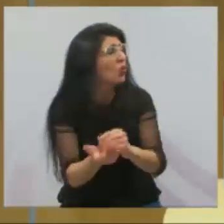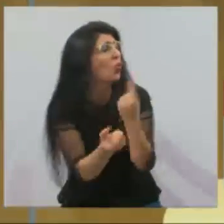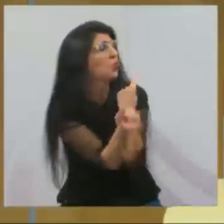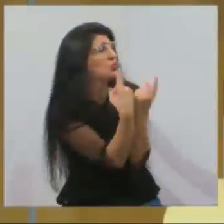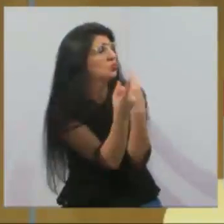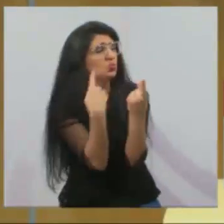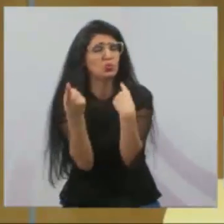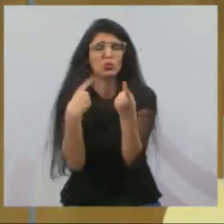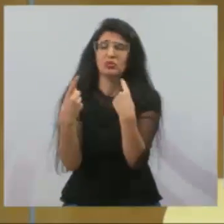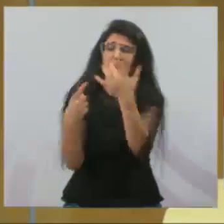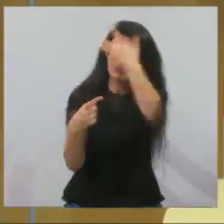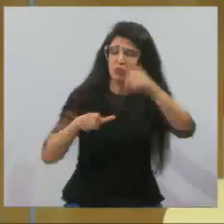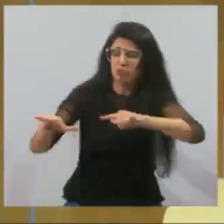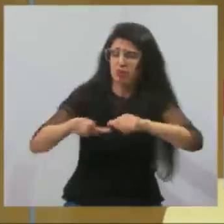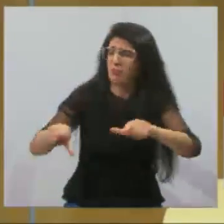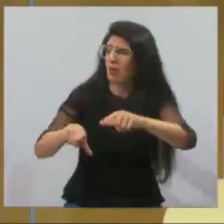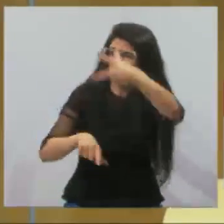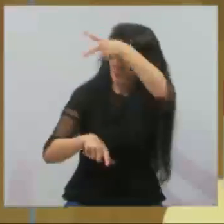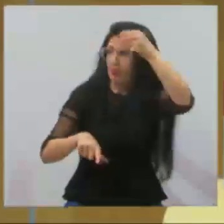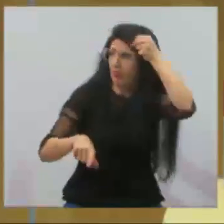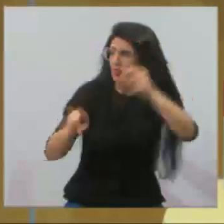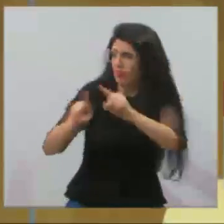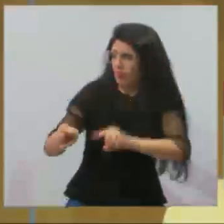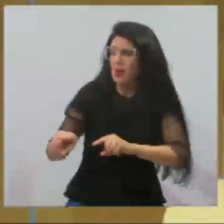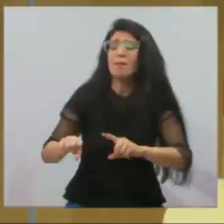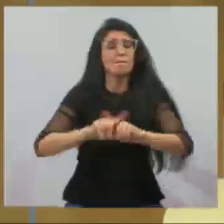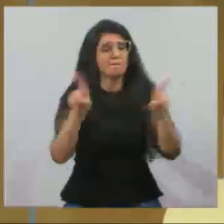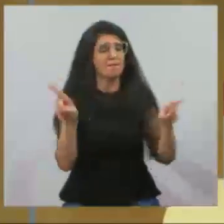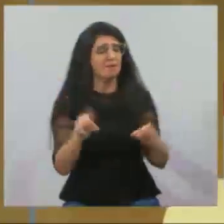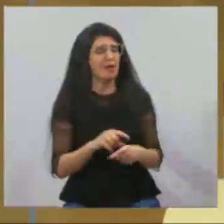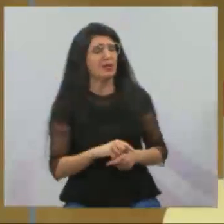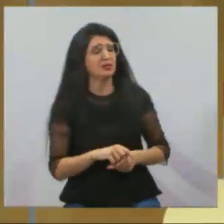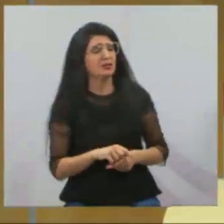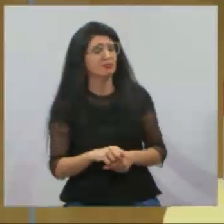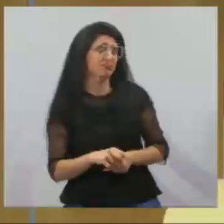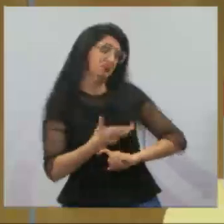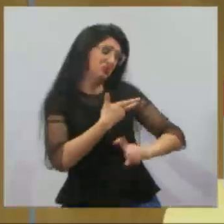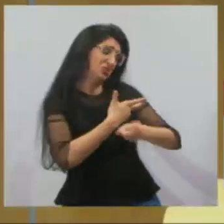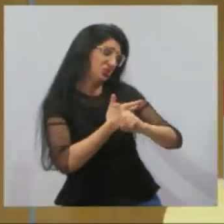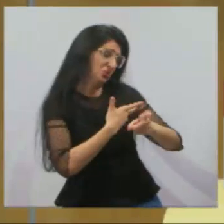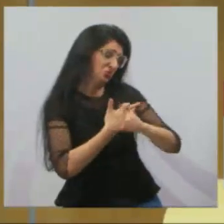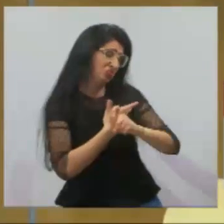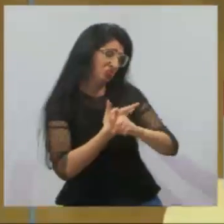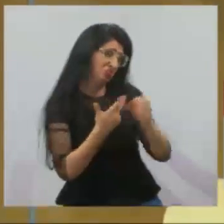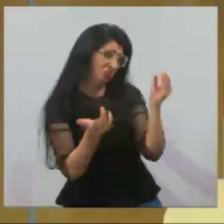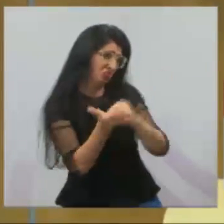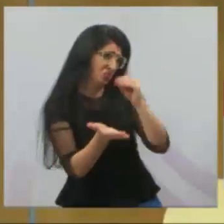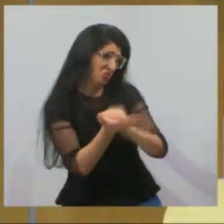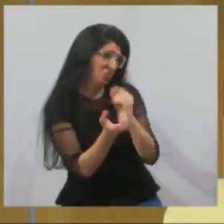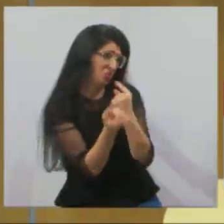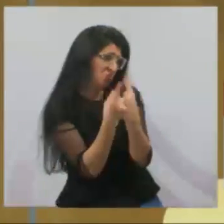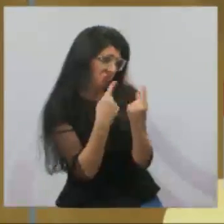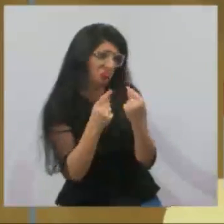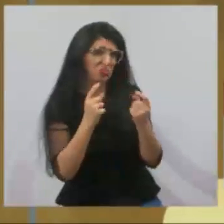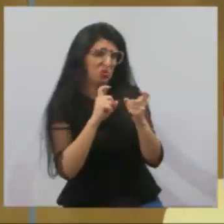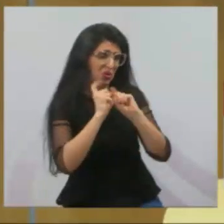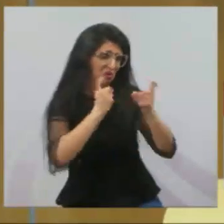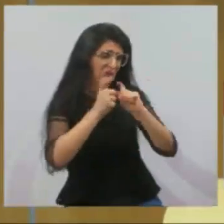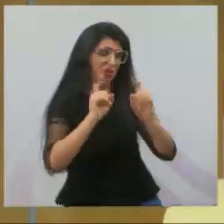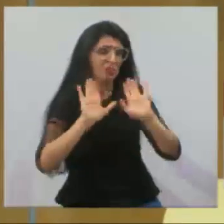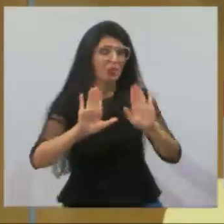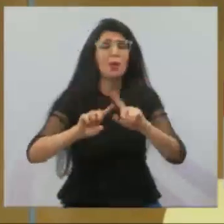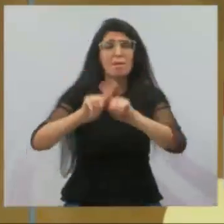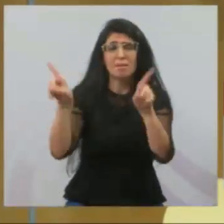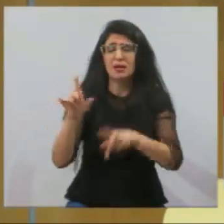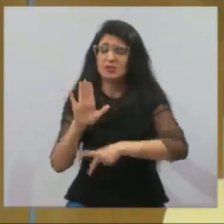executivo, mas a gente também tem que analisar muito bem e saber que esse projeto é um projeto que veio para essa casa